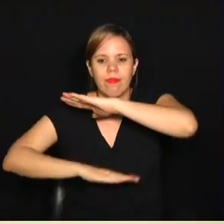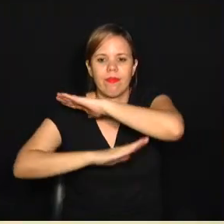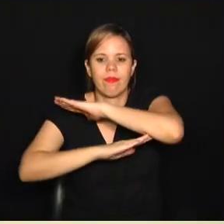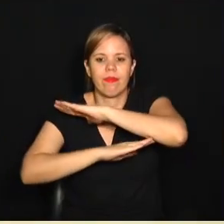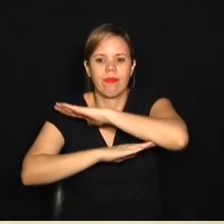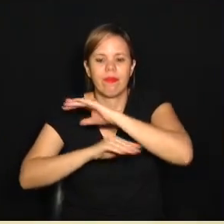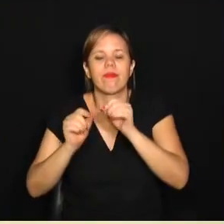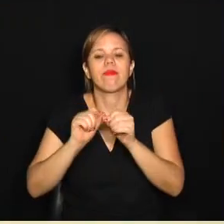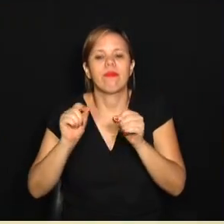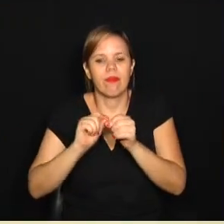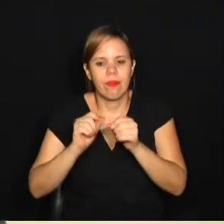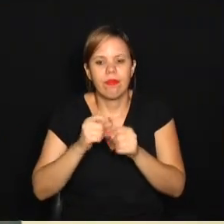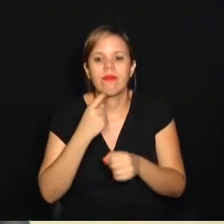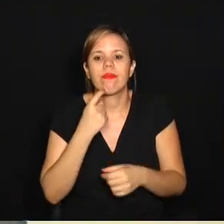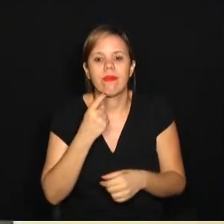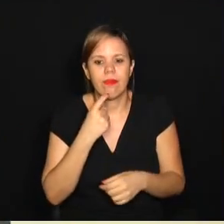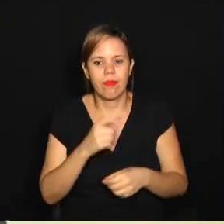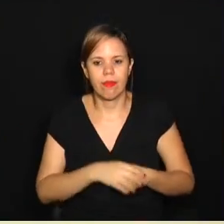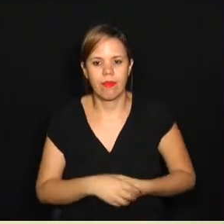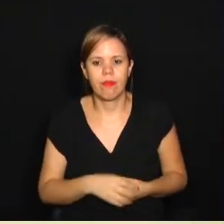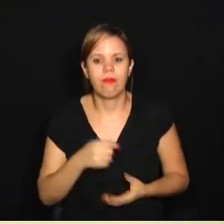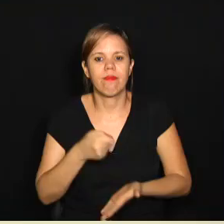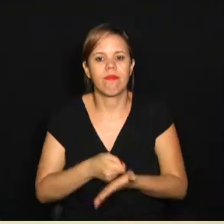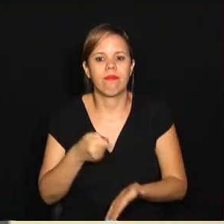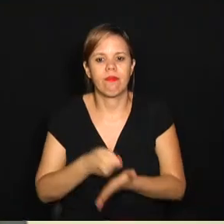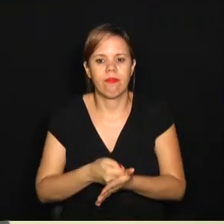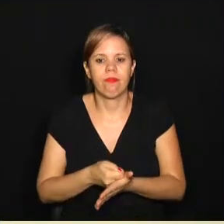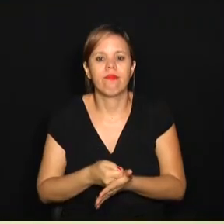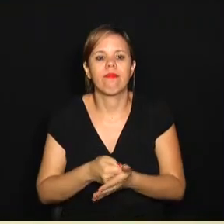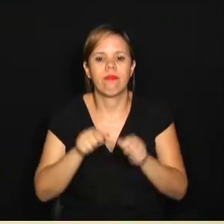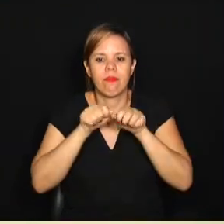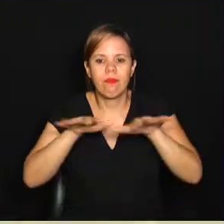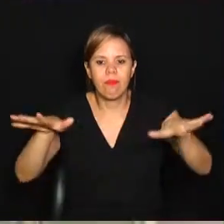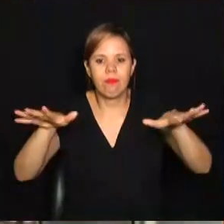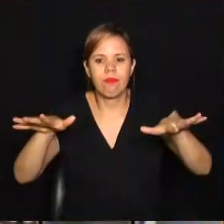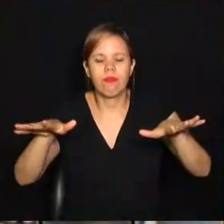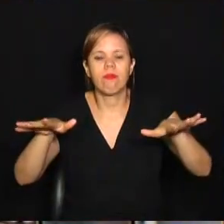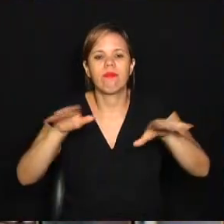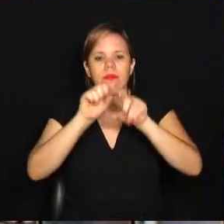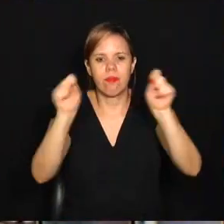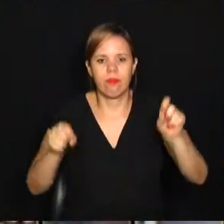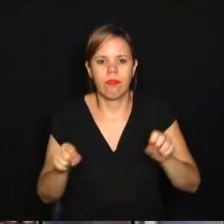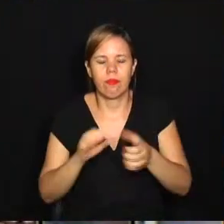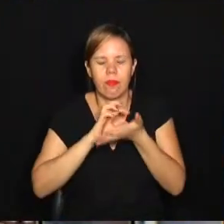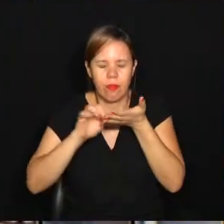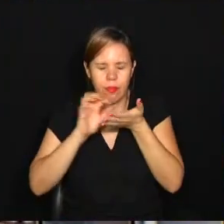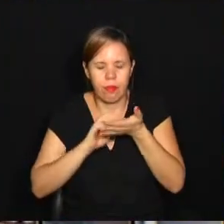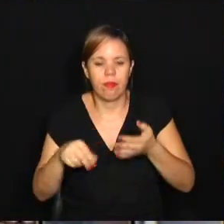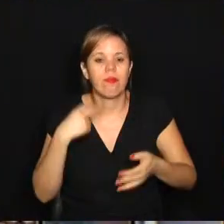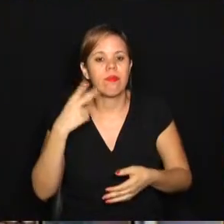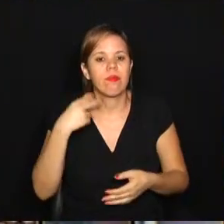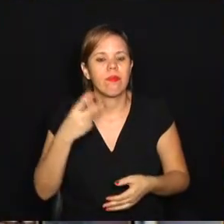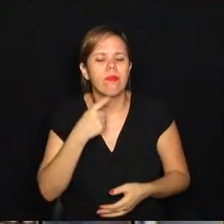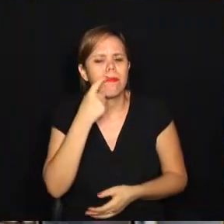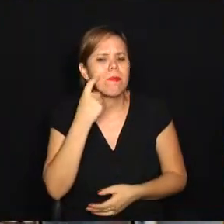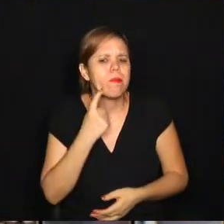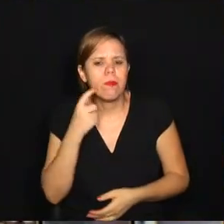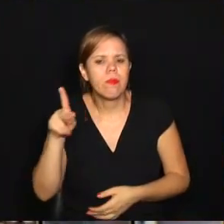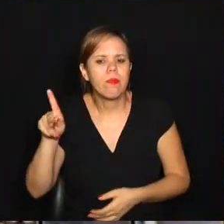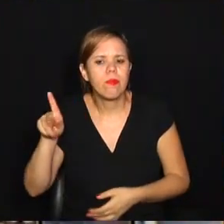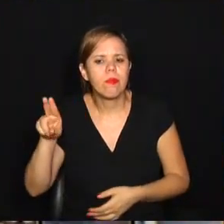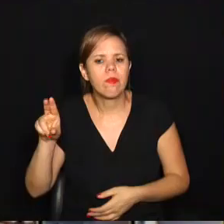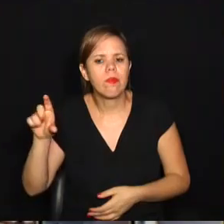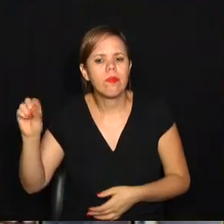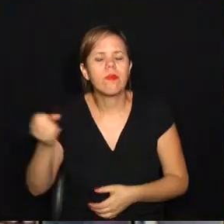Municipal faz de Campinas e determinar e disseminar o sistema Braille. O vereador Paulo Galtério quer saber